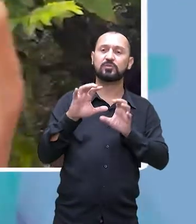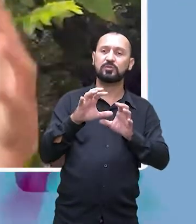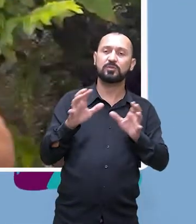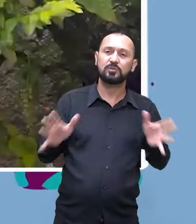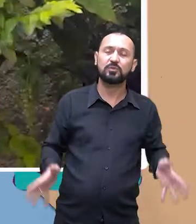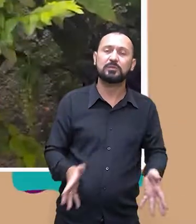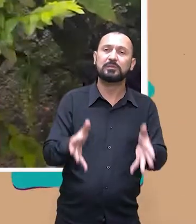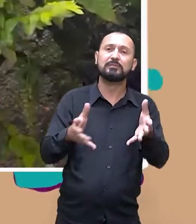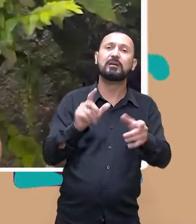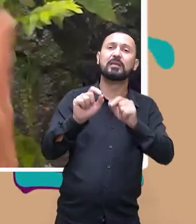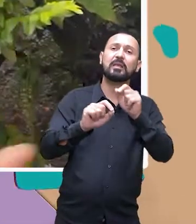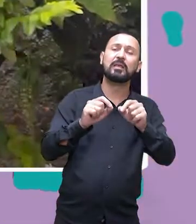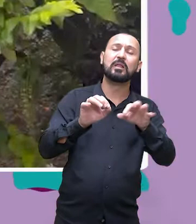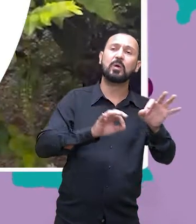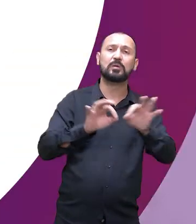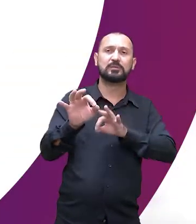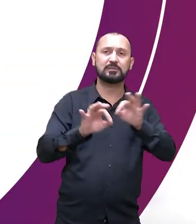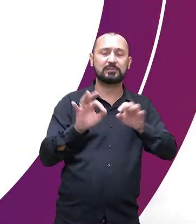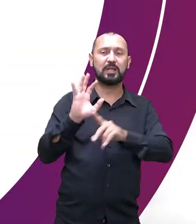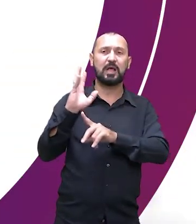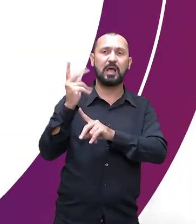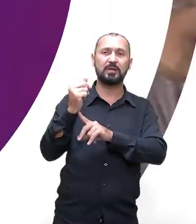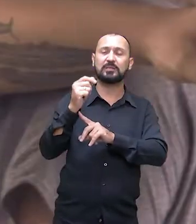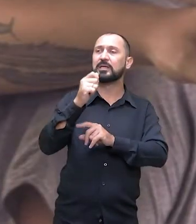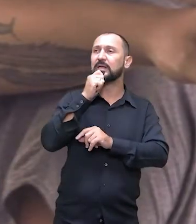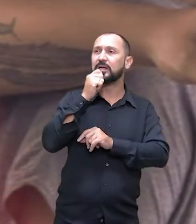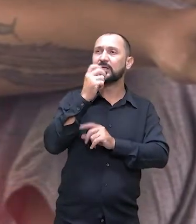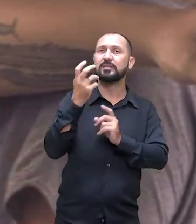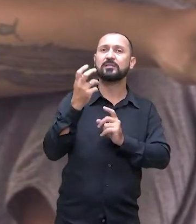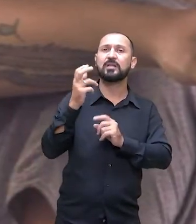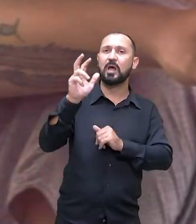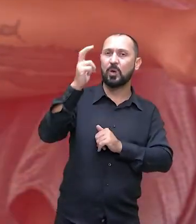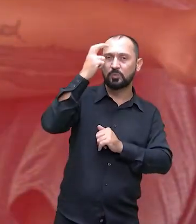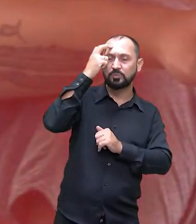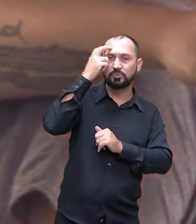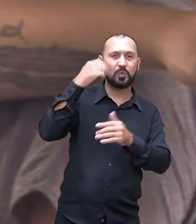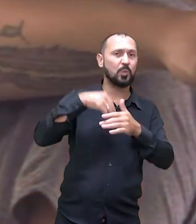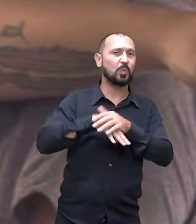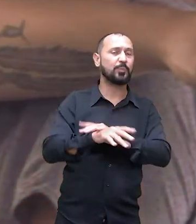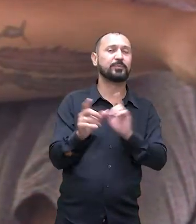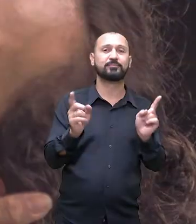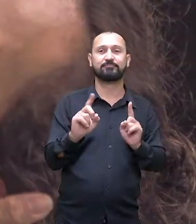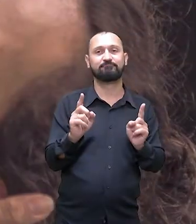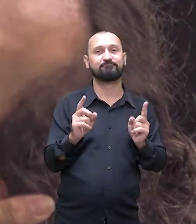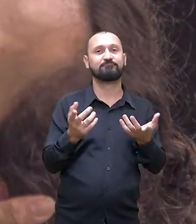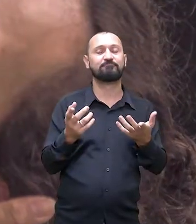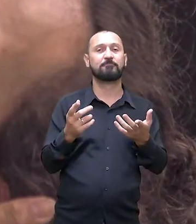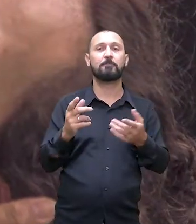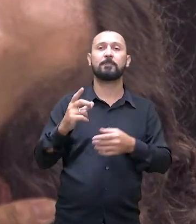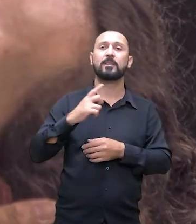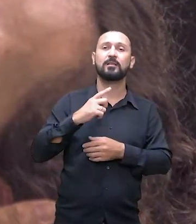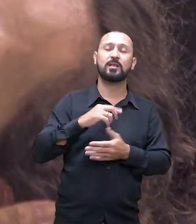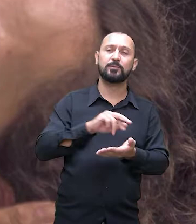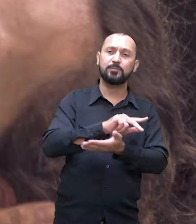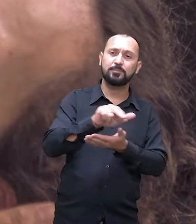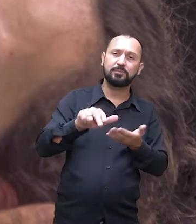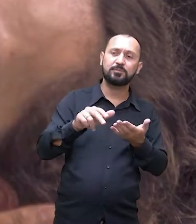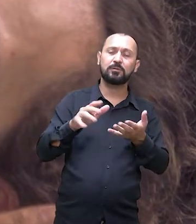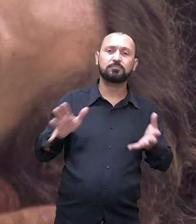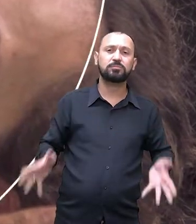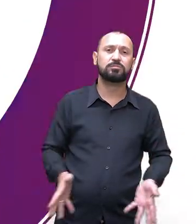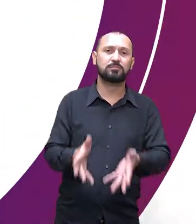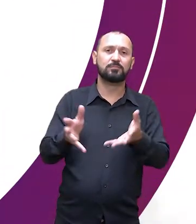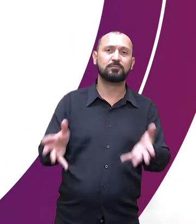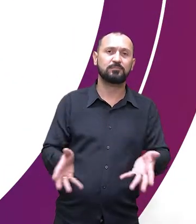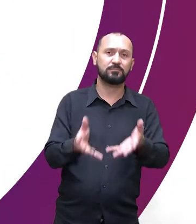propulsores de ideias diferentes, de noções diferentes, de visões diferentes sobre o nosso mundo, para que a